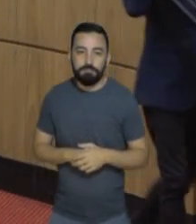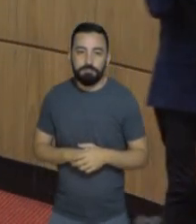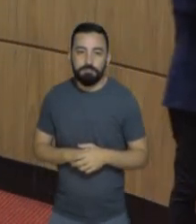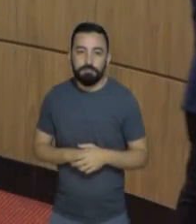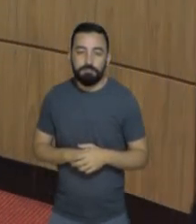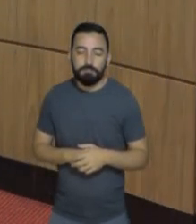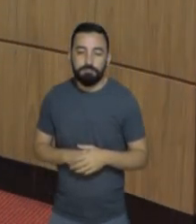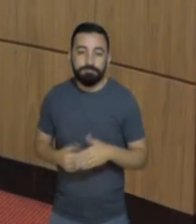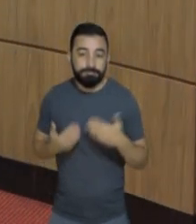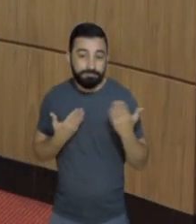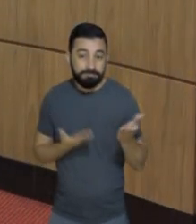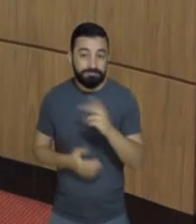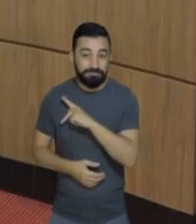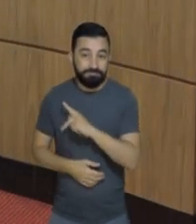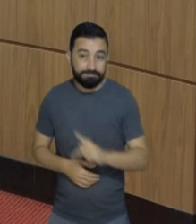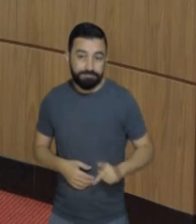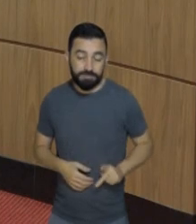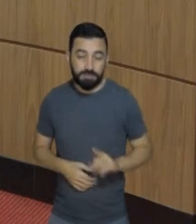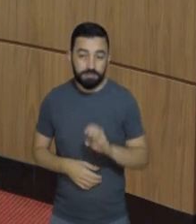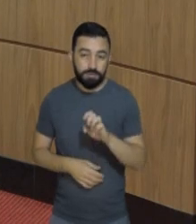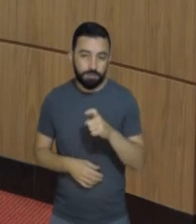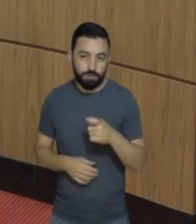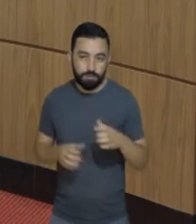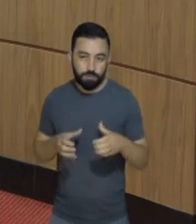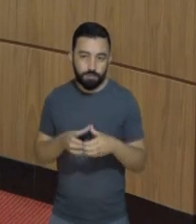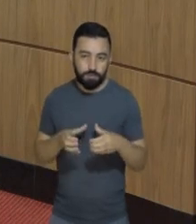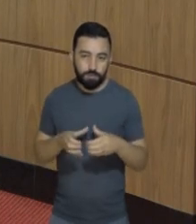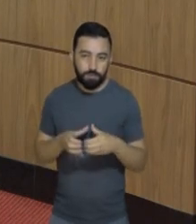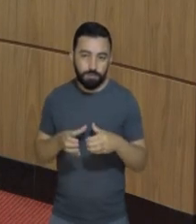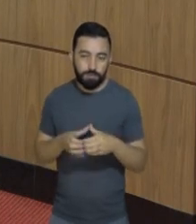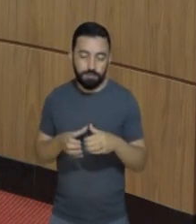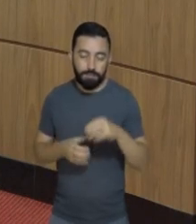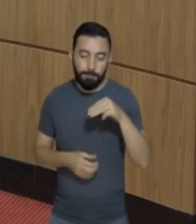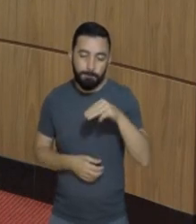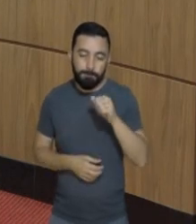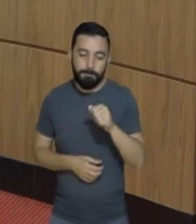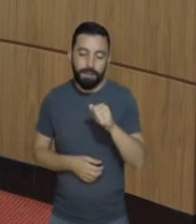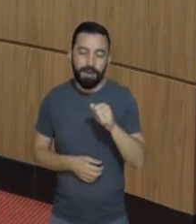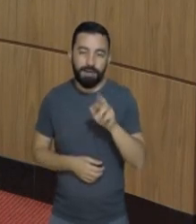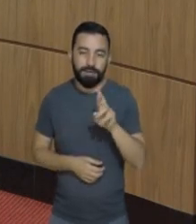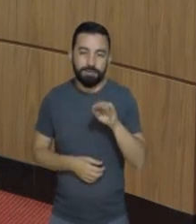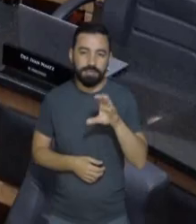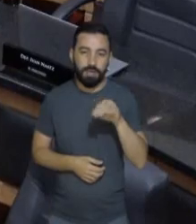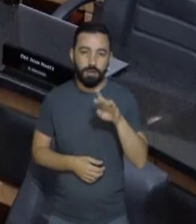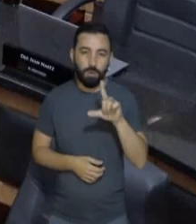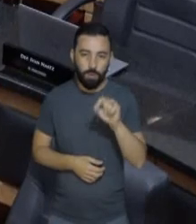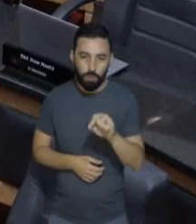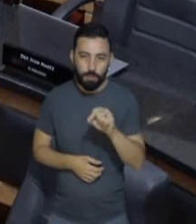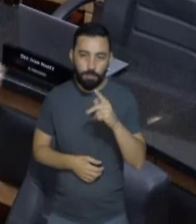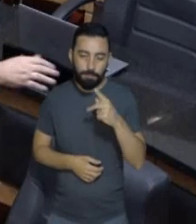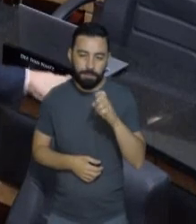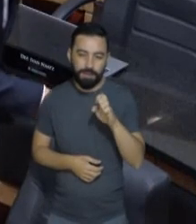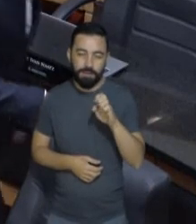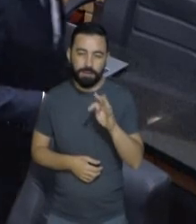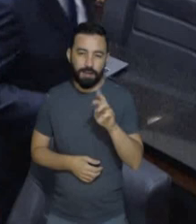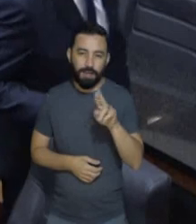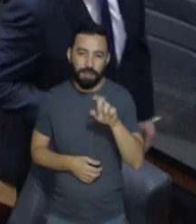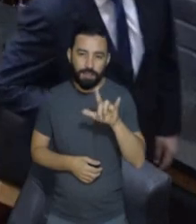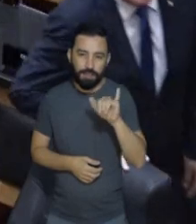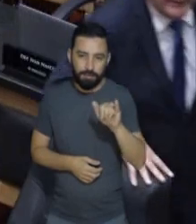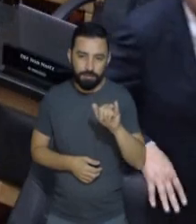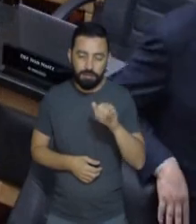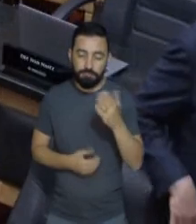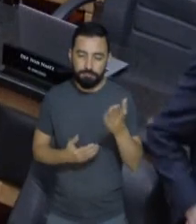passamos a palavra para o presidente executivo do Grupo ND, Marcelo Petrelli, que fará uso de até 10 minutos da